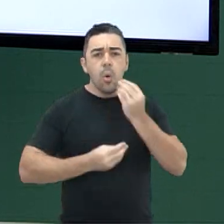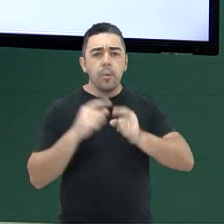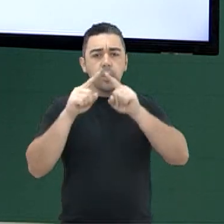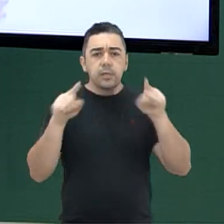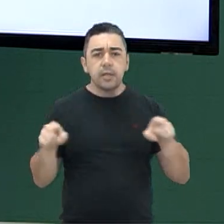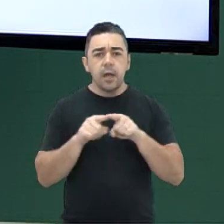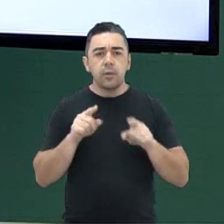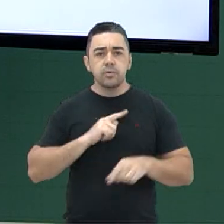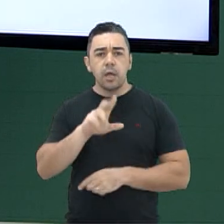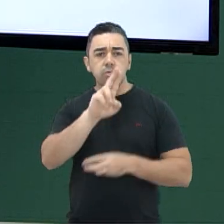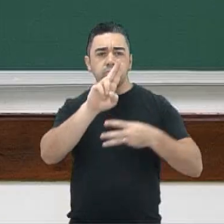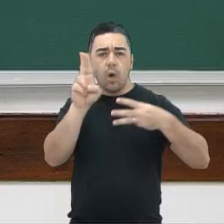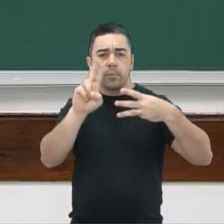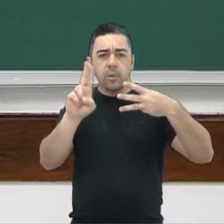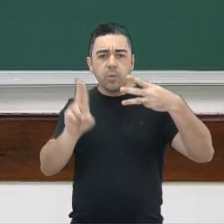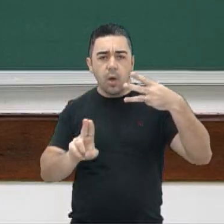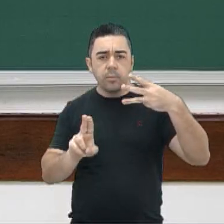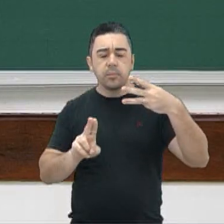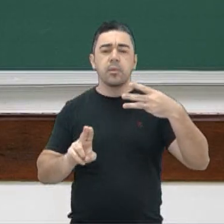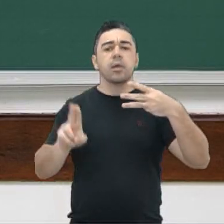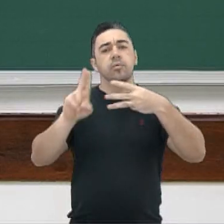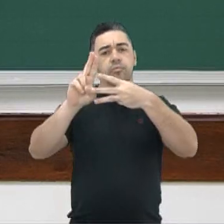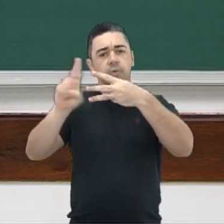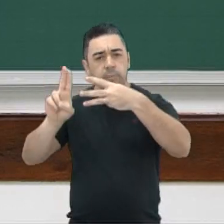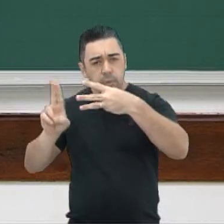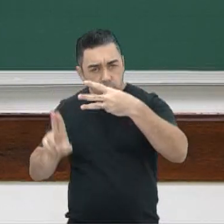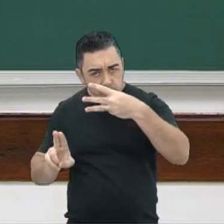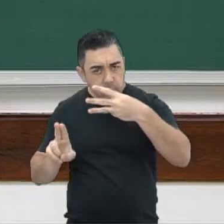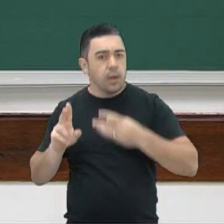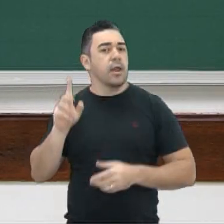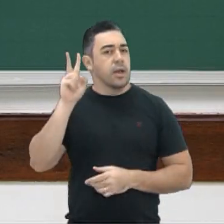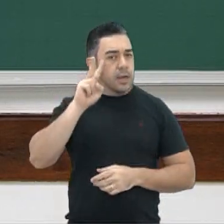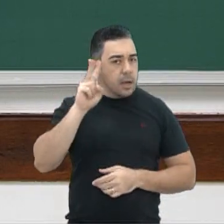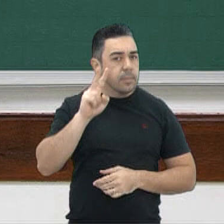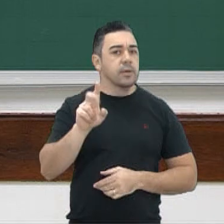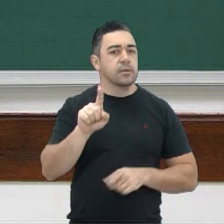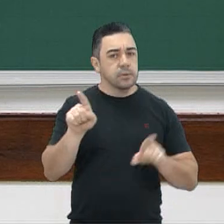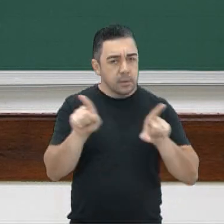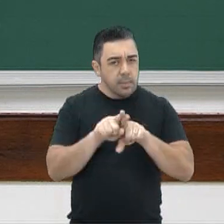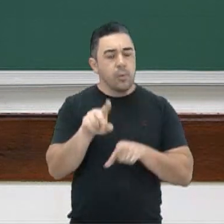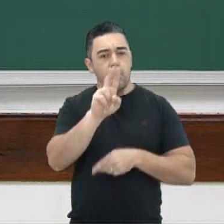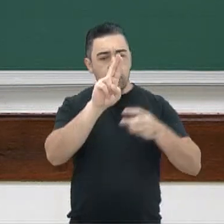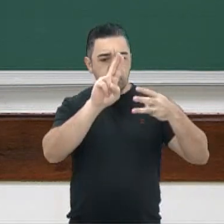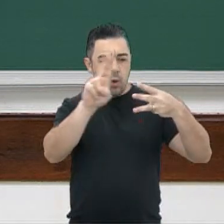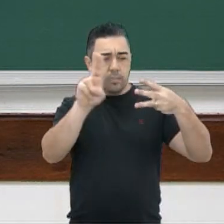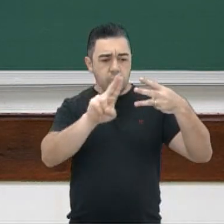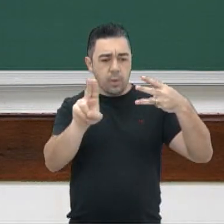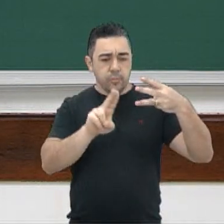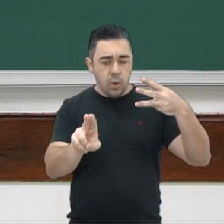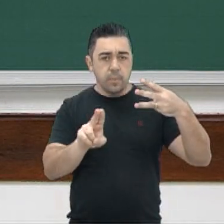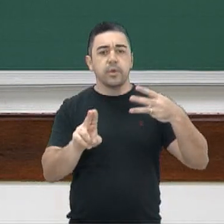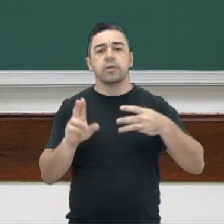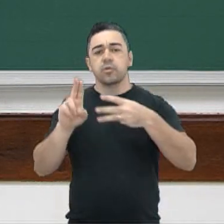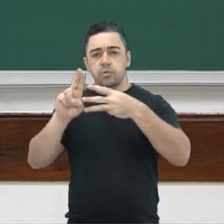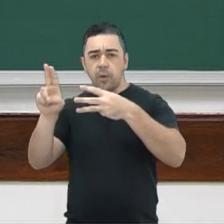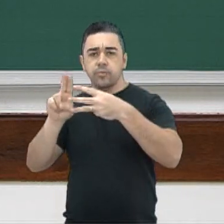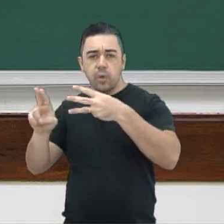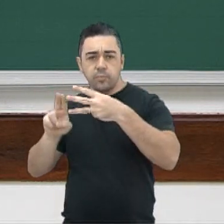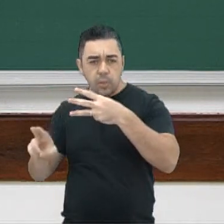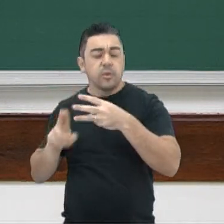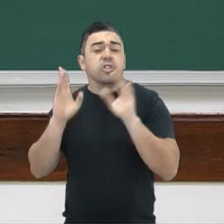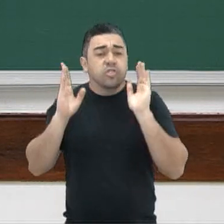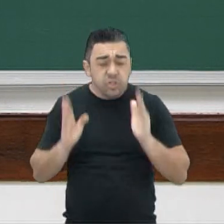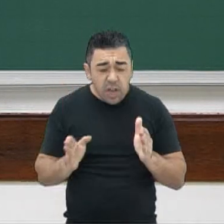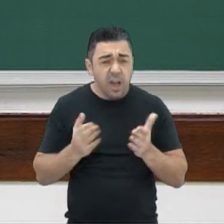ser classificados? Nós estamos trabalhando aqui a classificação aqui dos triângulos, já iniciamos desde a aula